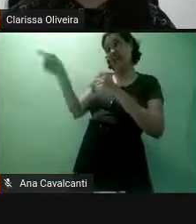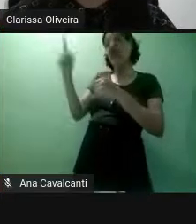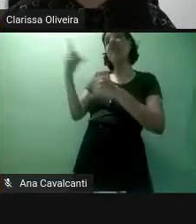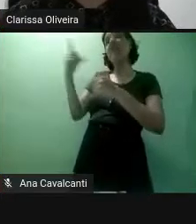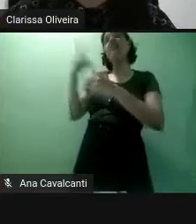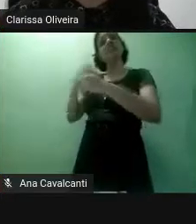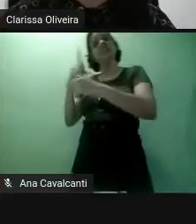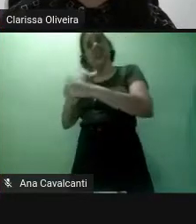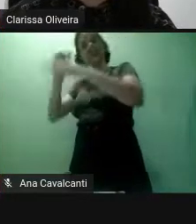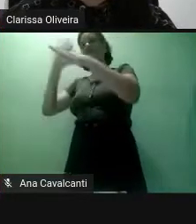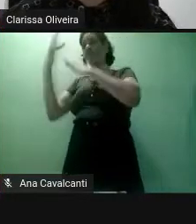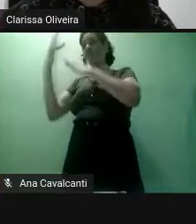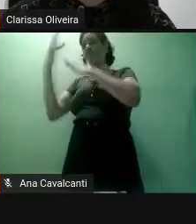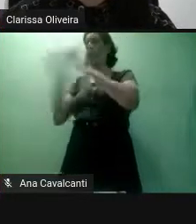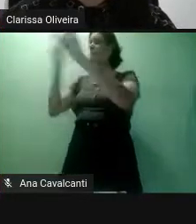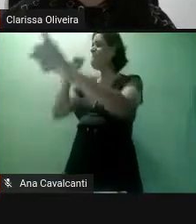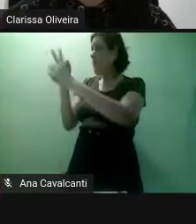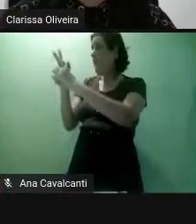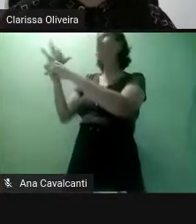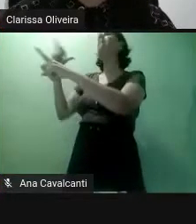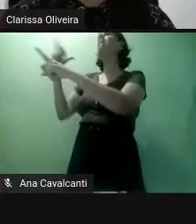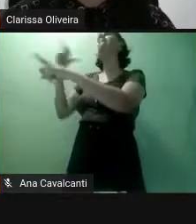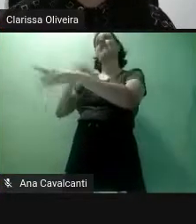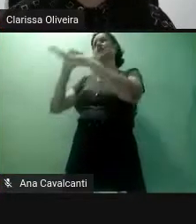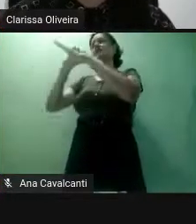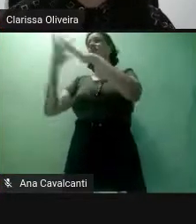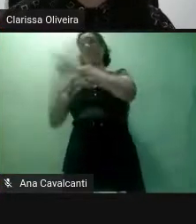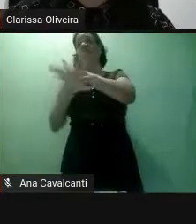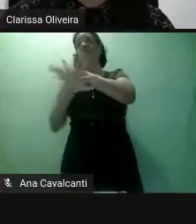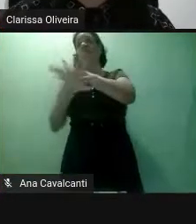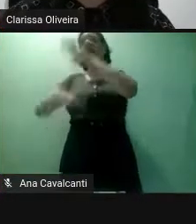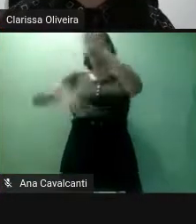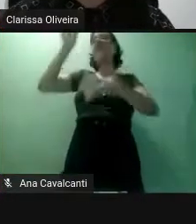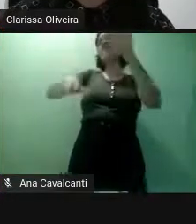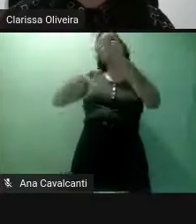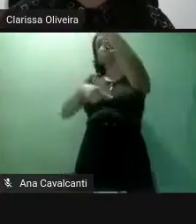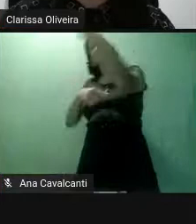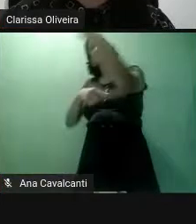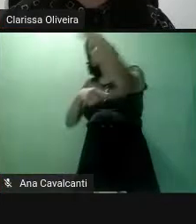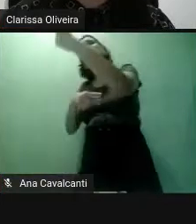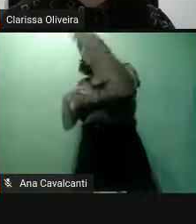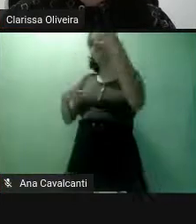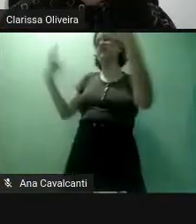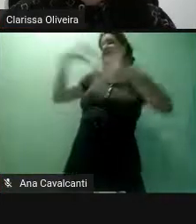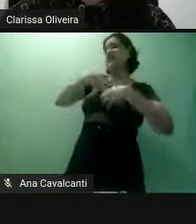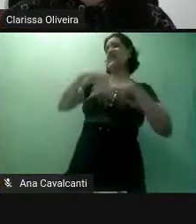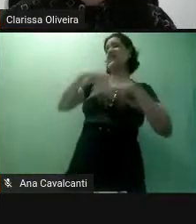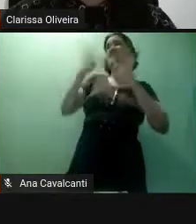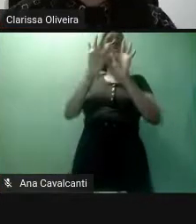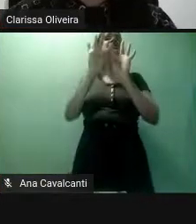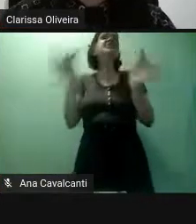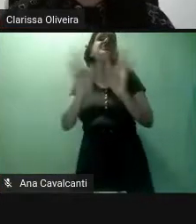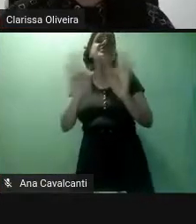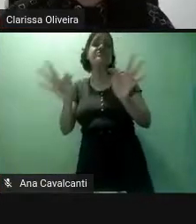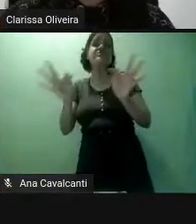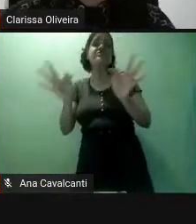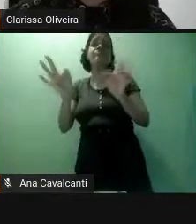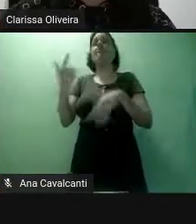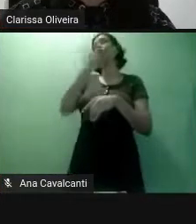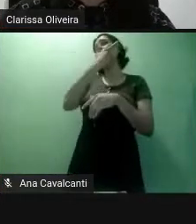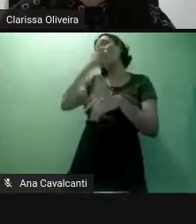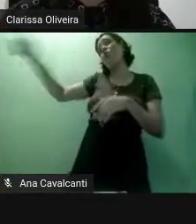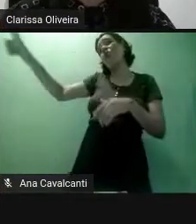com Covid-19. Então, percebam que, às vezes, você só tem uns sintomas bem leves mesmo, e em outros momentos, sintomas